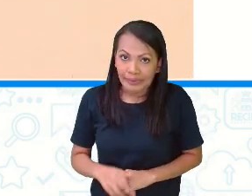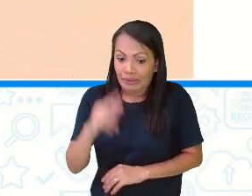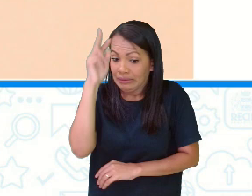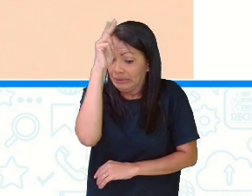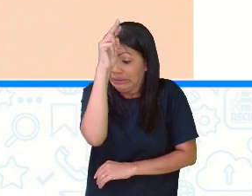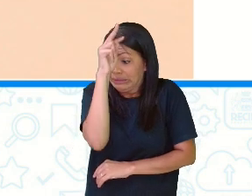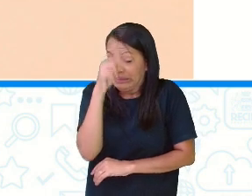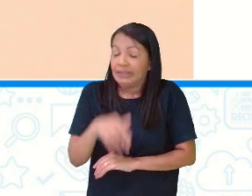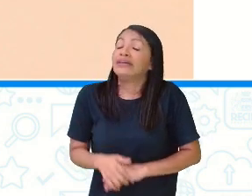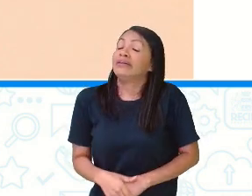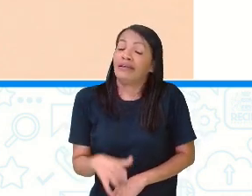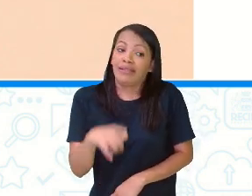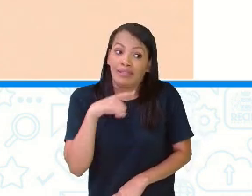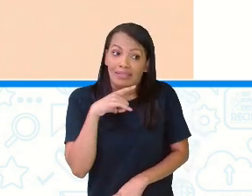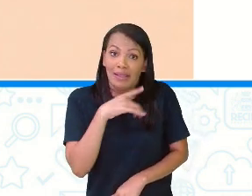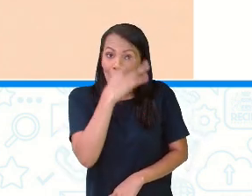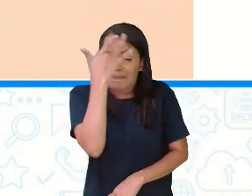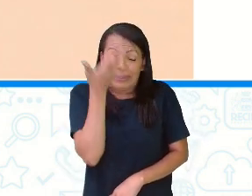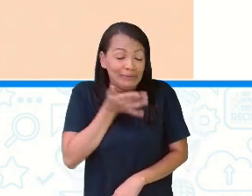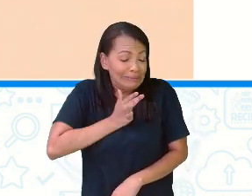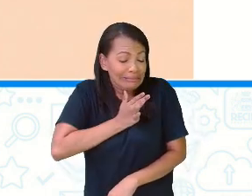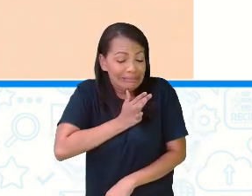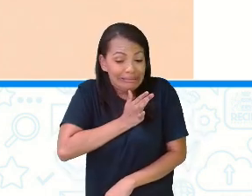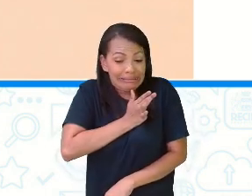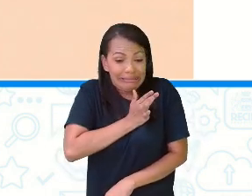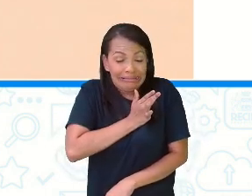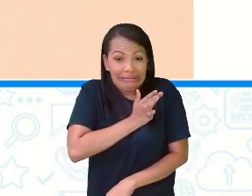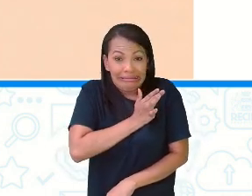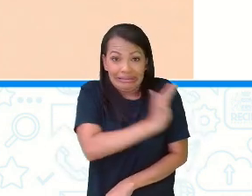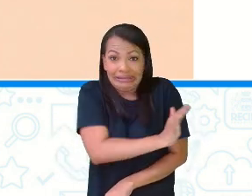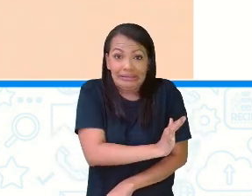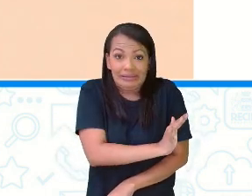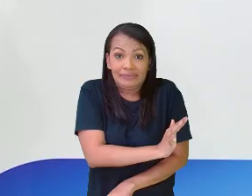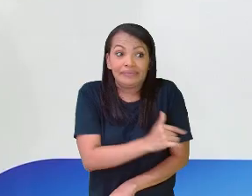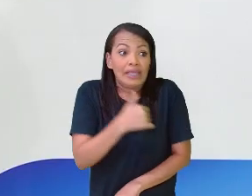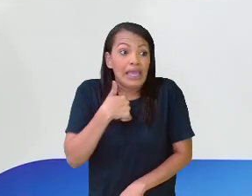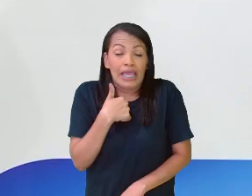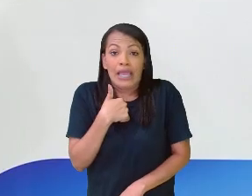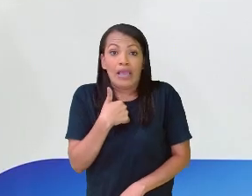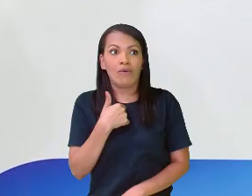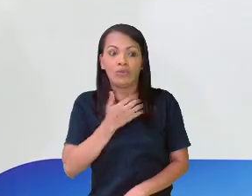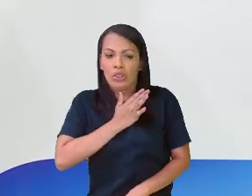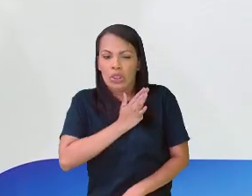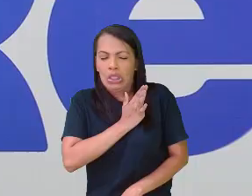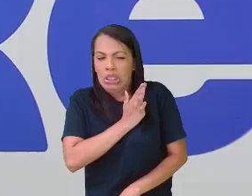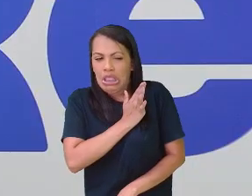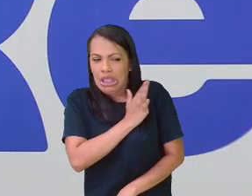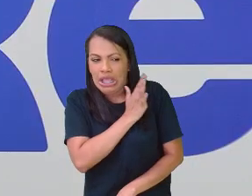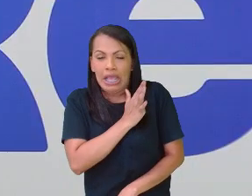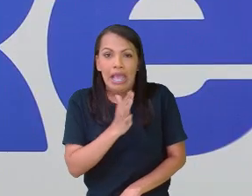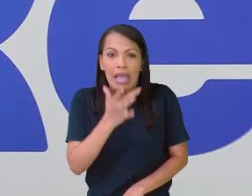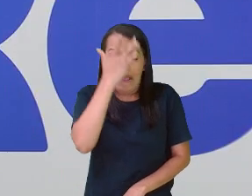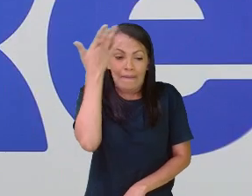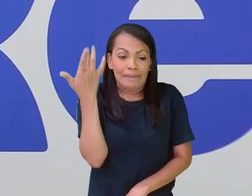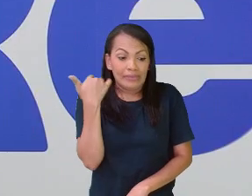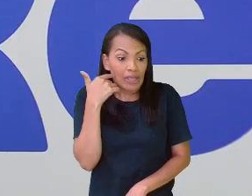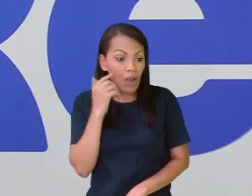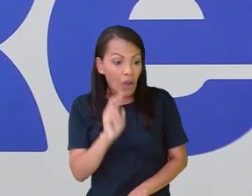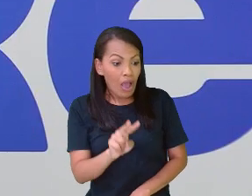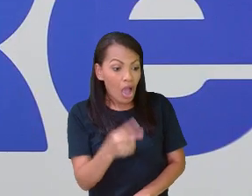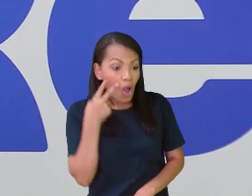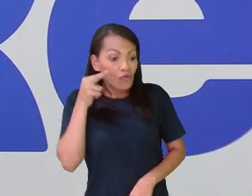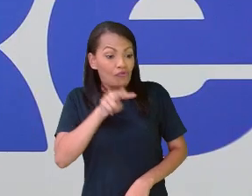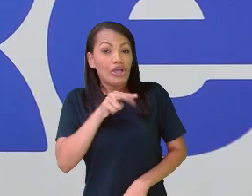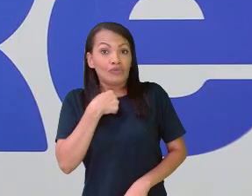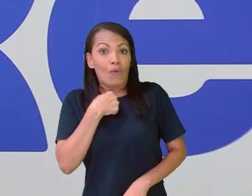Aí, tem gente que odeia, realmente. Ah, meu Eu só não gosto que Deus. bata em mim. Mas eu também não saio gritando quando ele aparece,